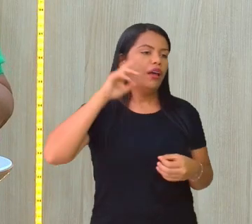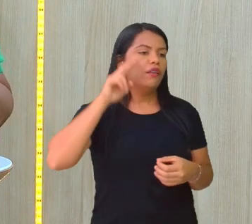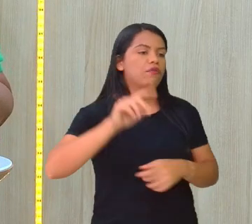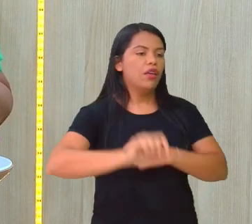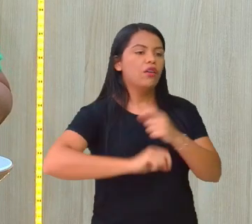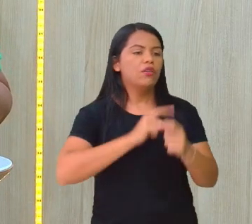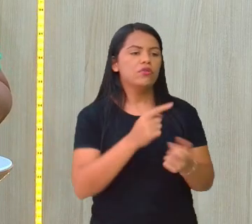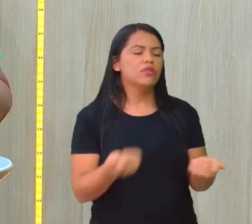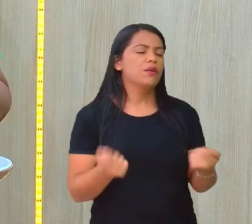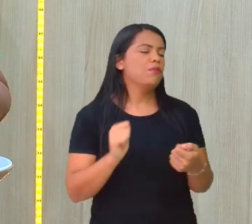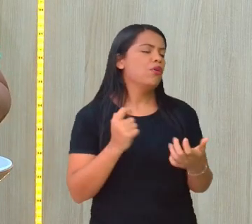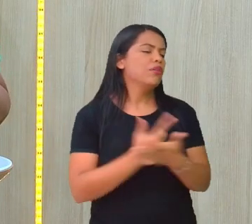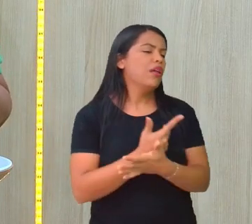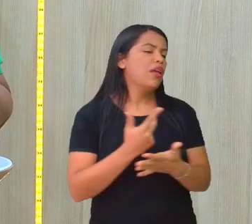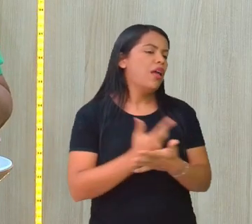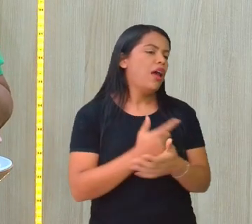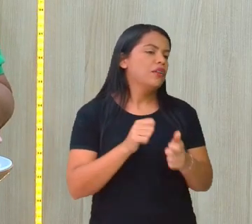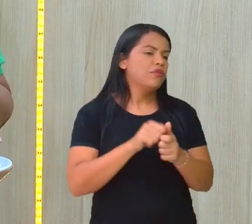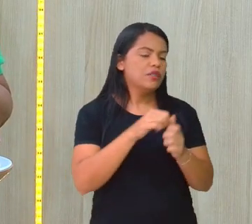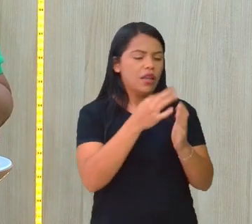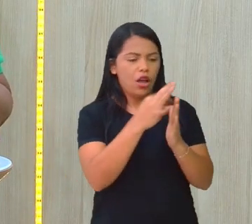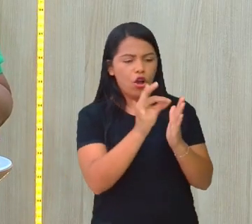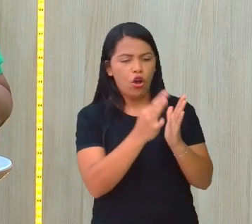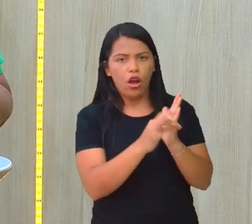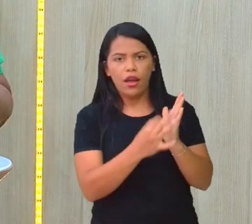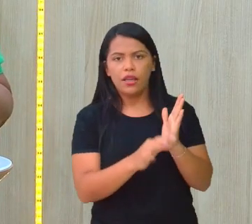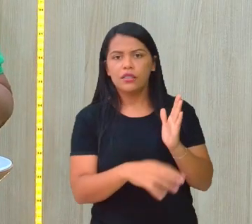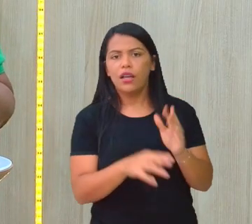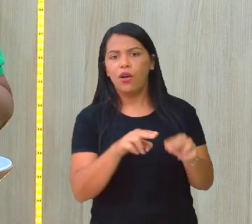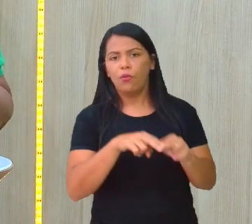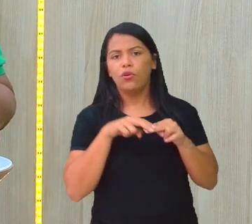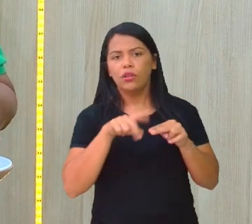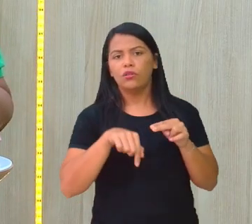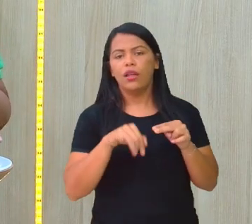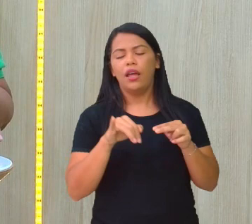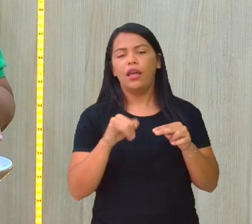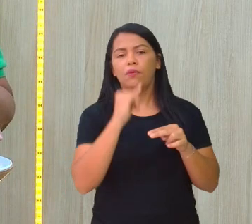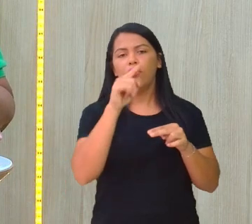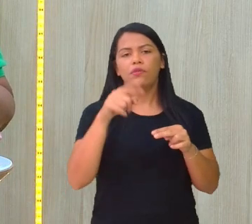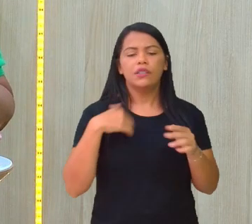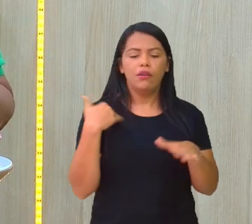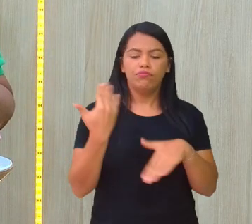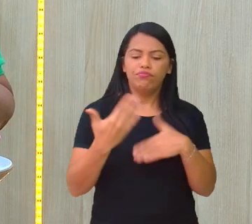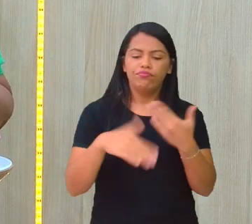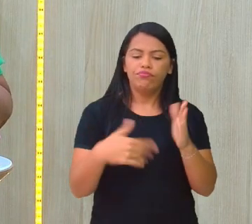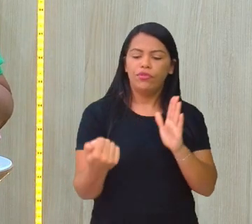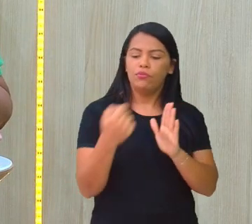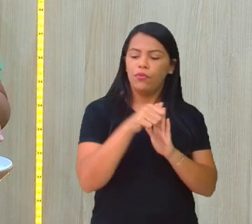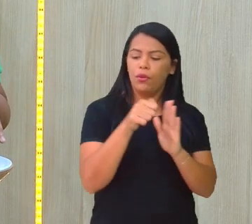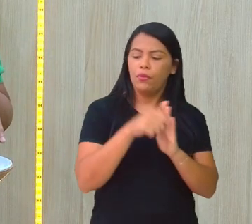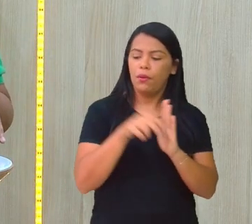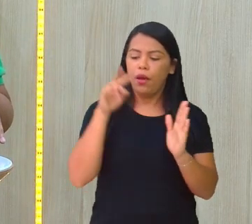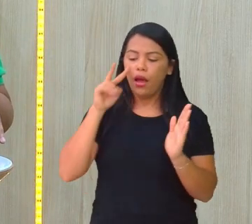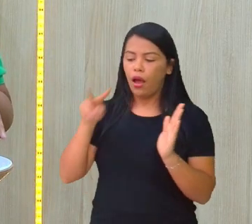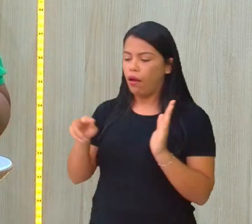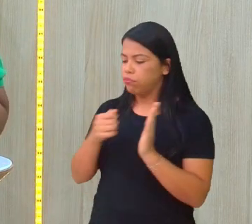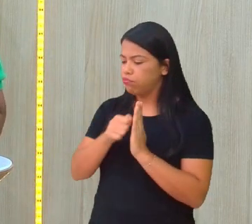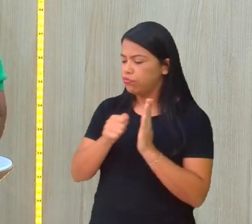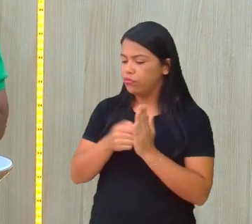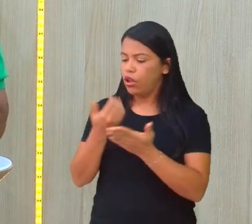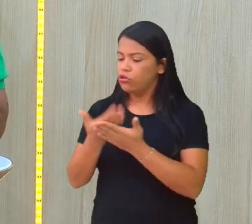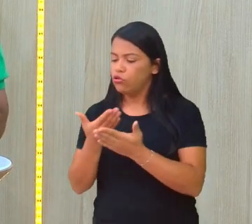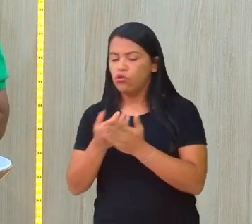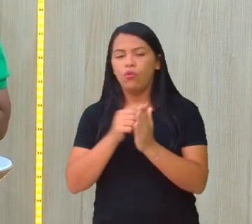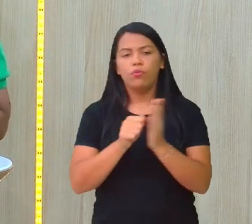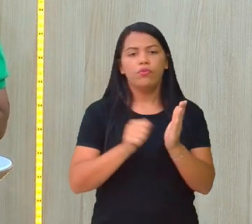você pode ter errado e fazer essa correção. Por isso que é importante ter o seu passo a passo para você acompanhar e construir seu raciocínio.